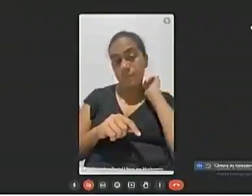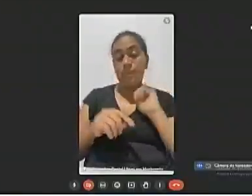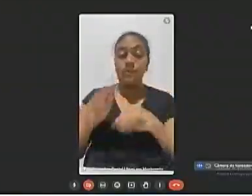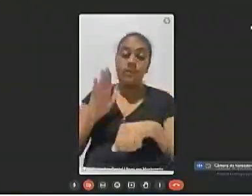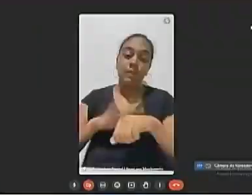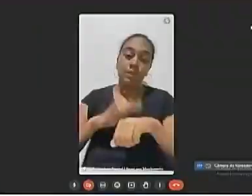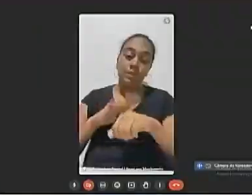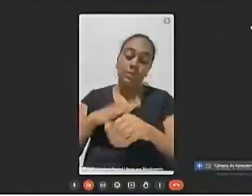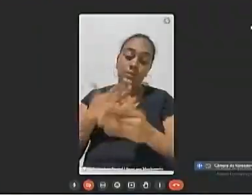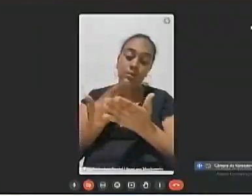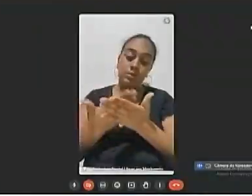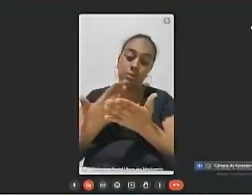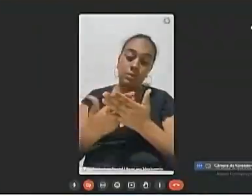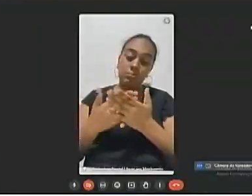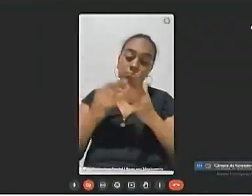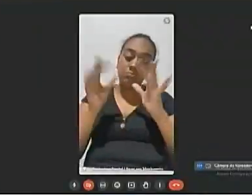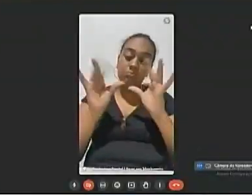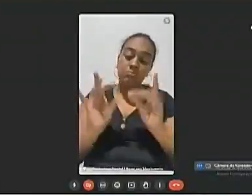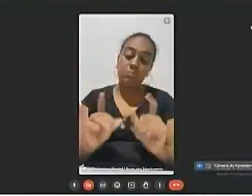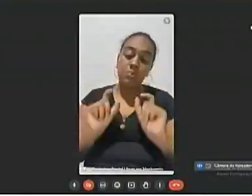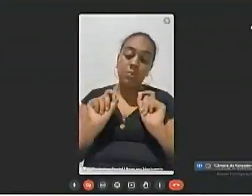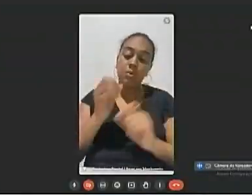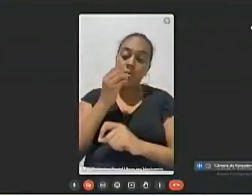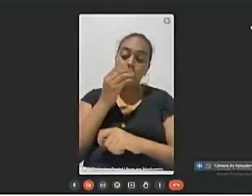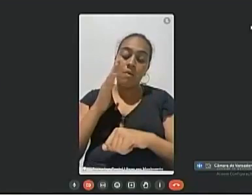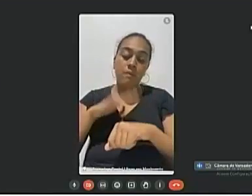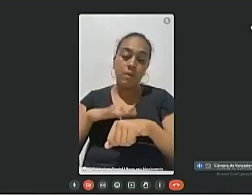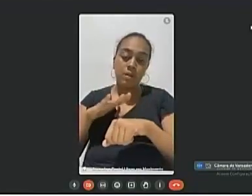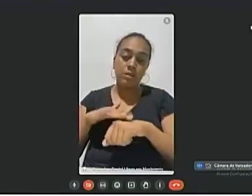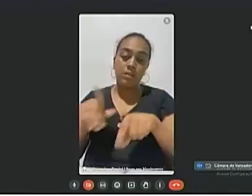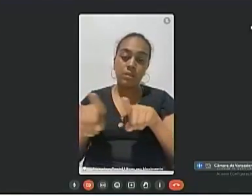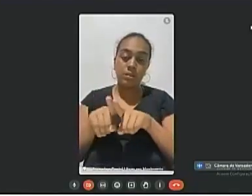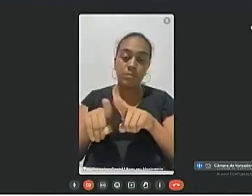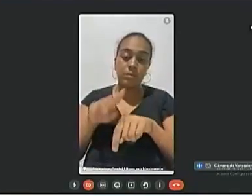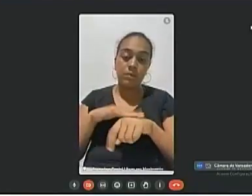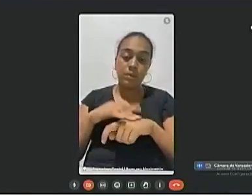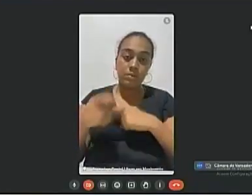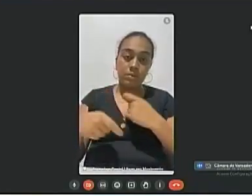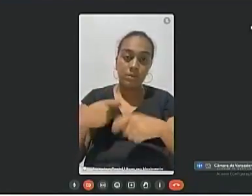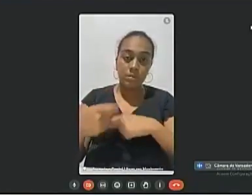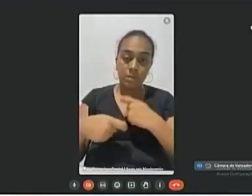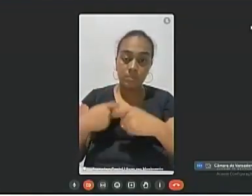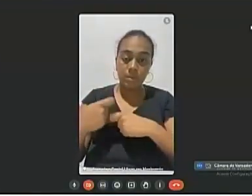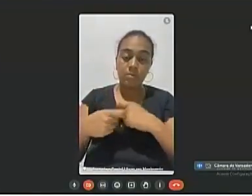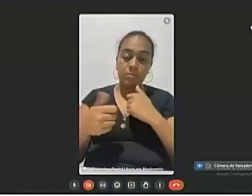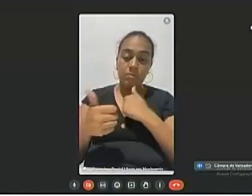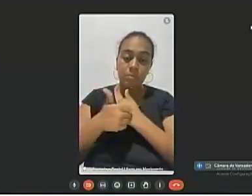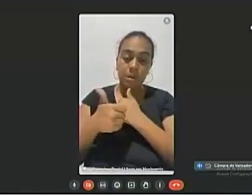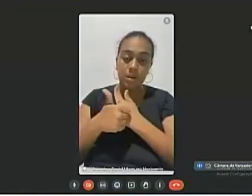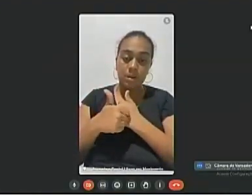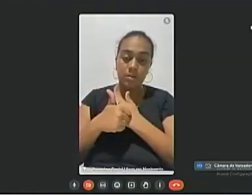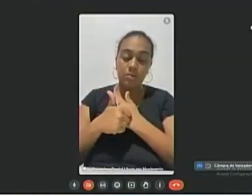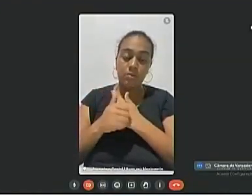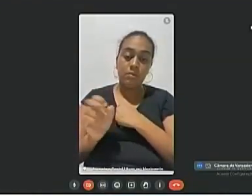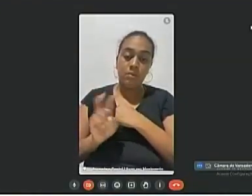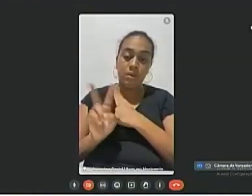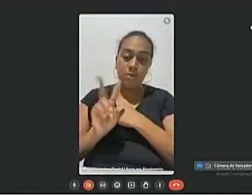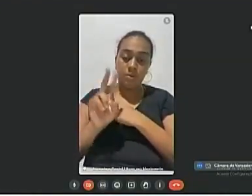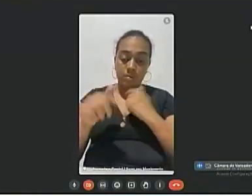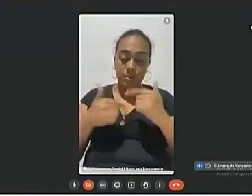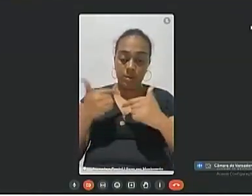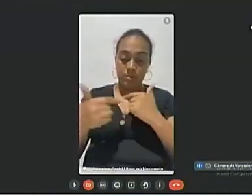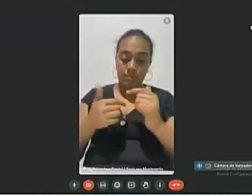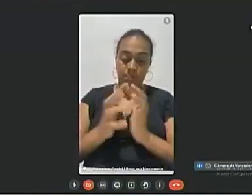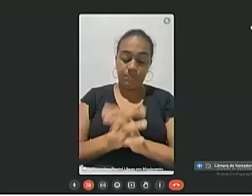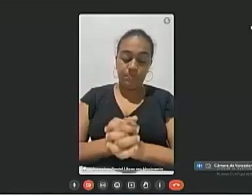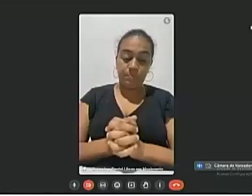época para poder ver o que valia a pena fazer. E nós fizemos um orçamento preliminar aproximado do custo dessas obras.